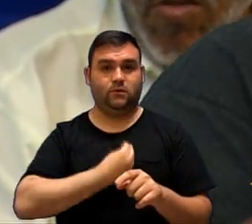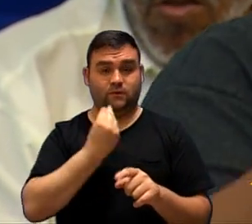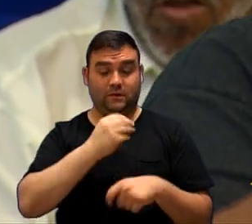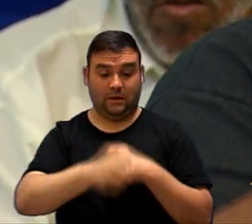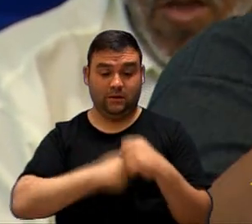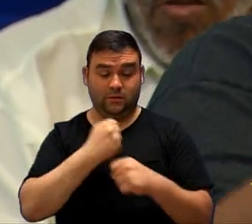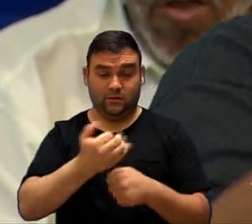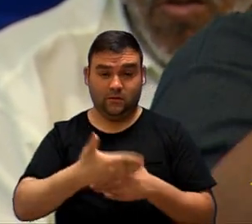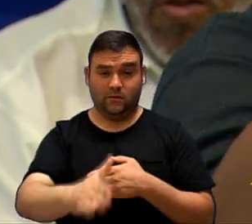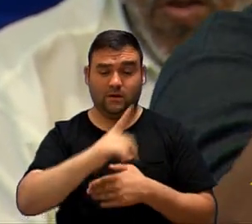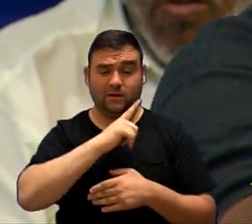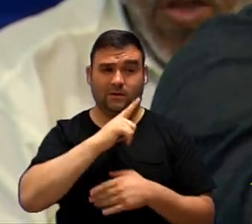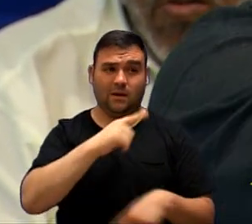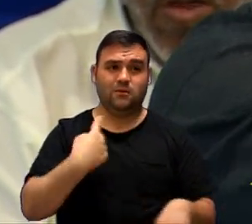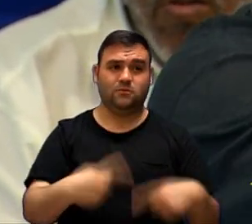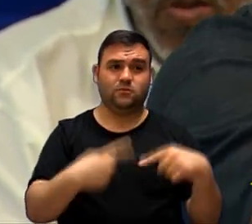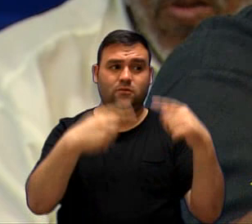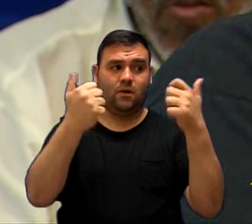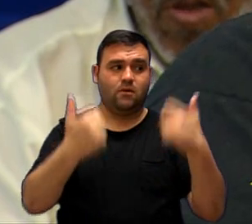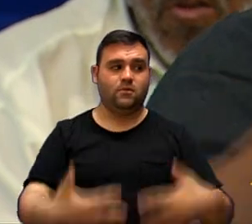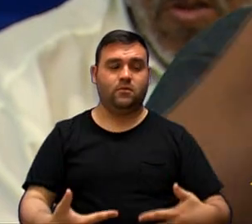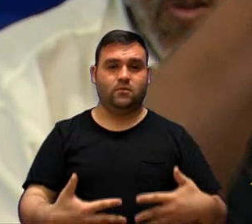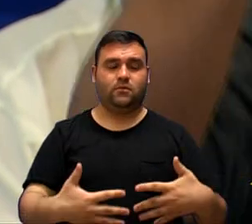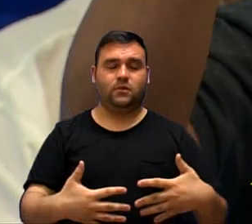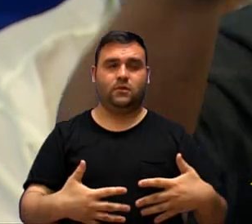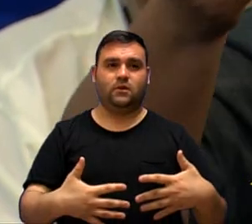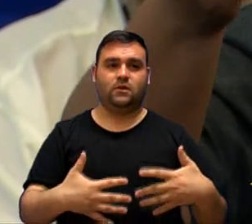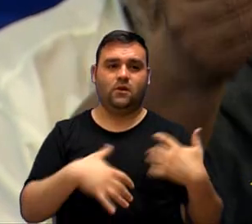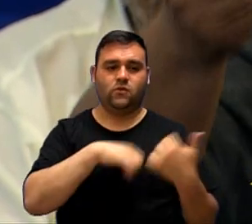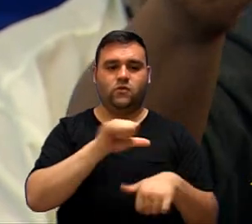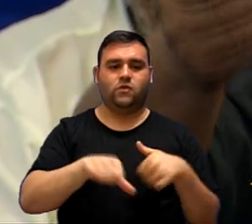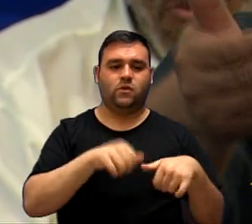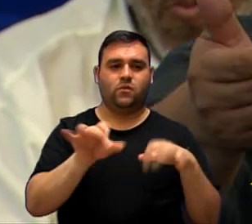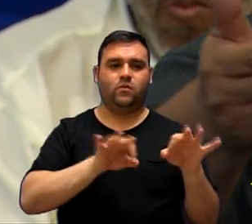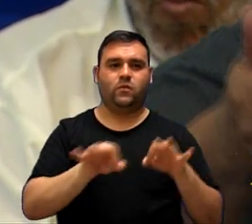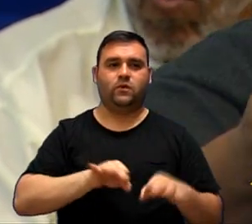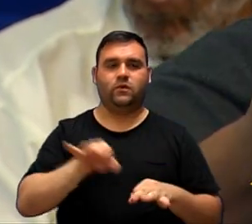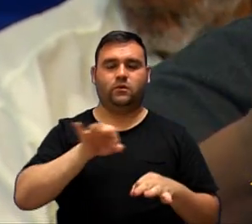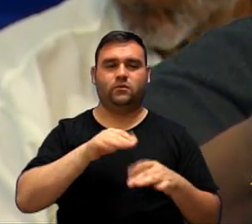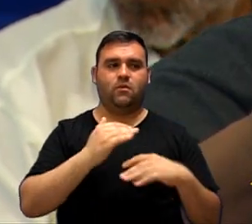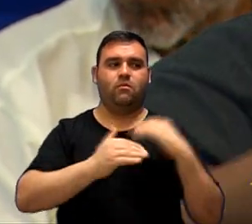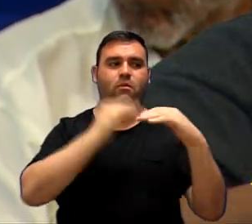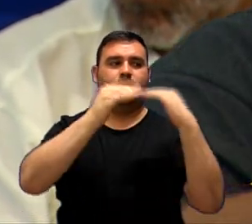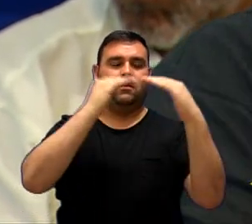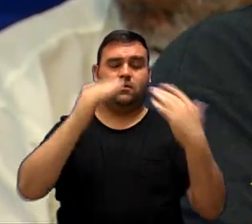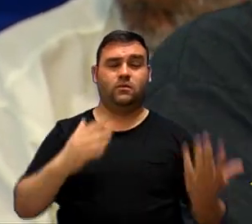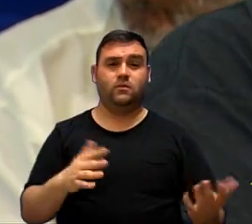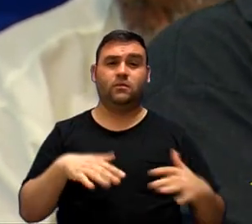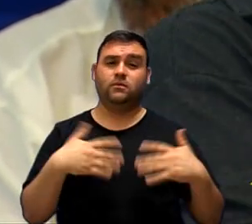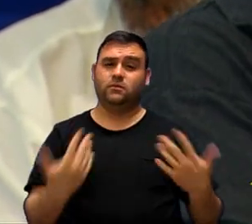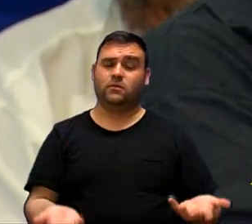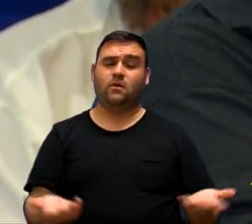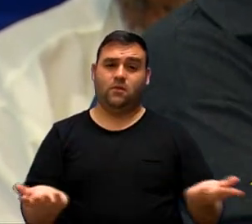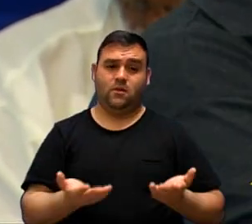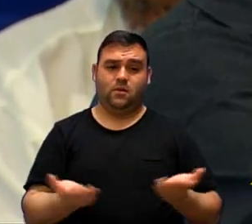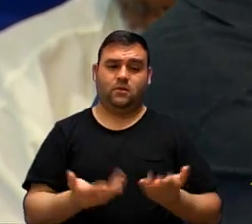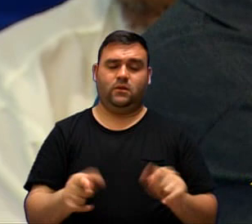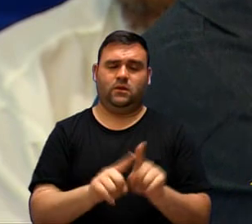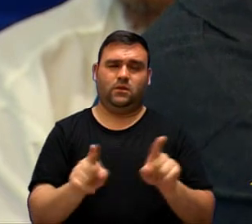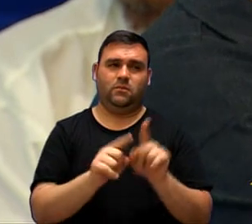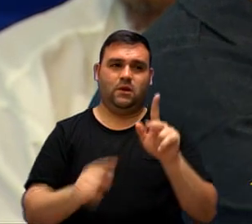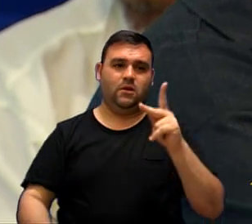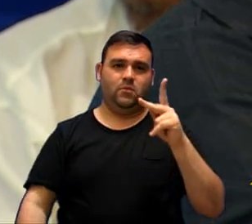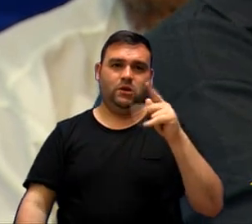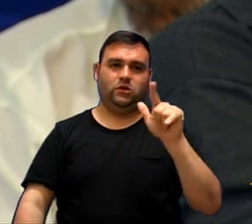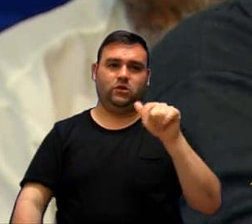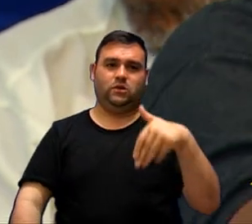deste ano, começamos a discussão sobre uma mudança no plano de carreira. Então, saber como é que está esse